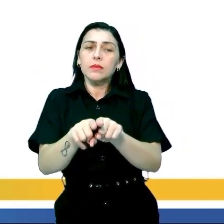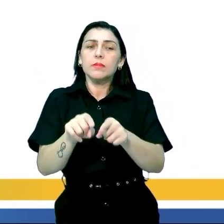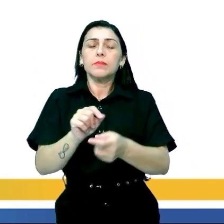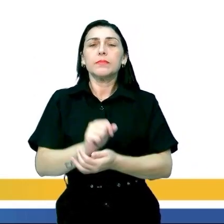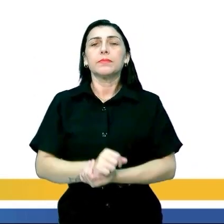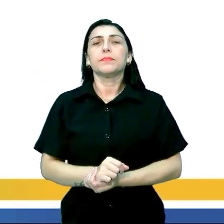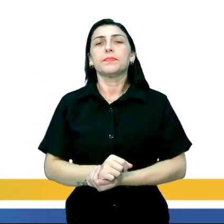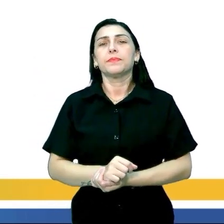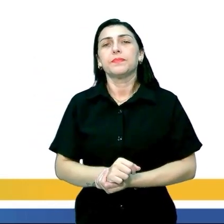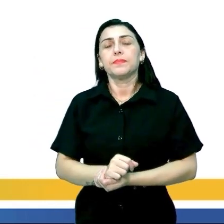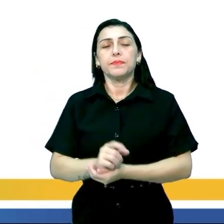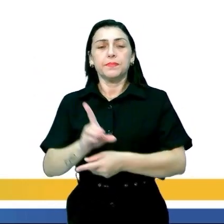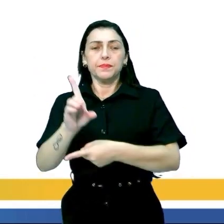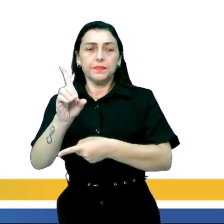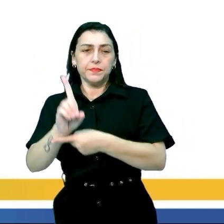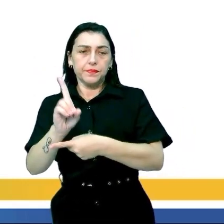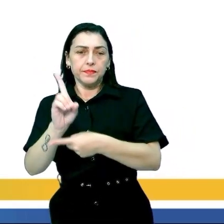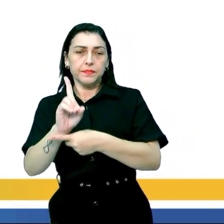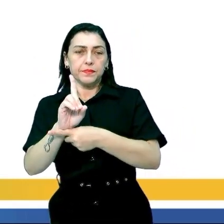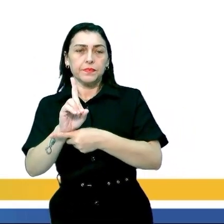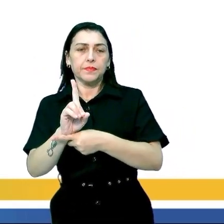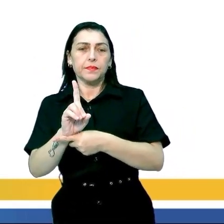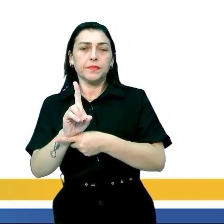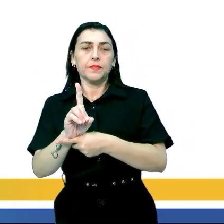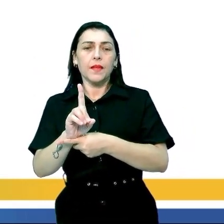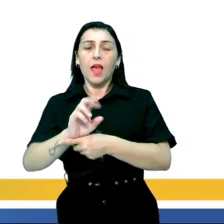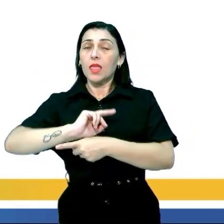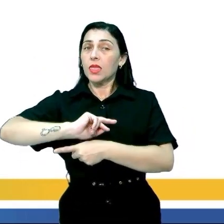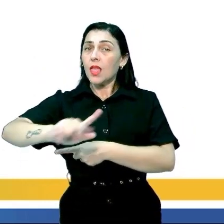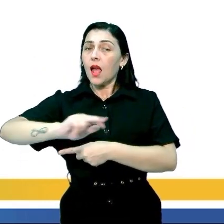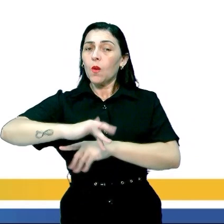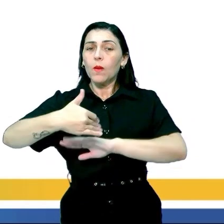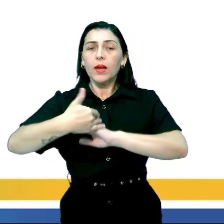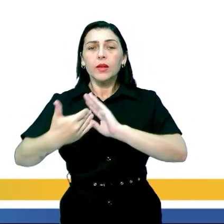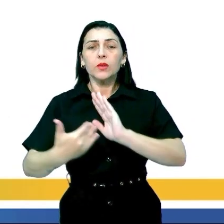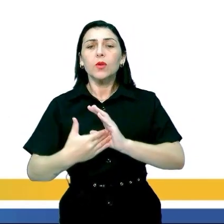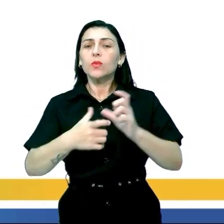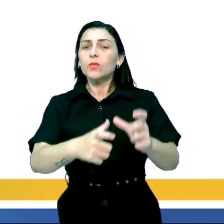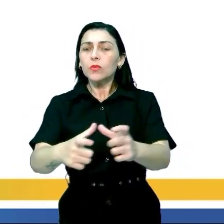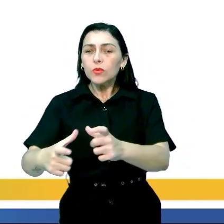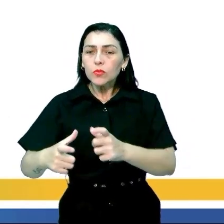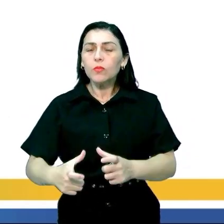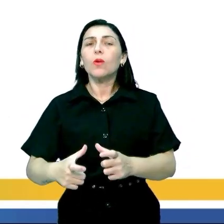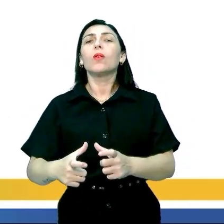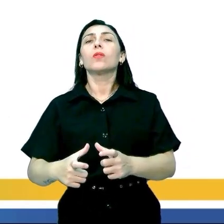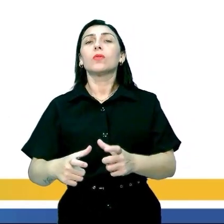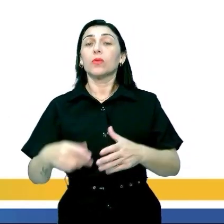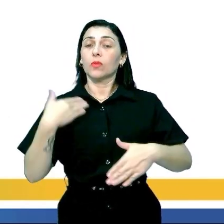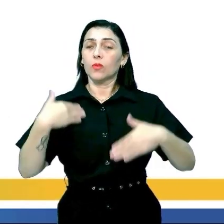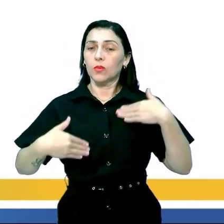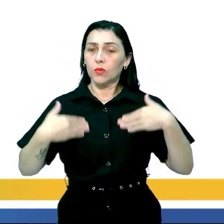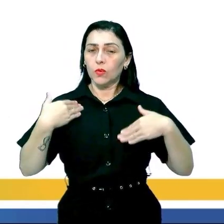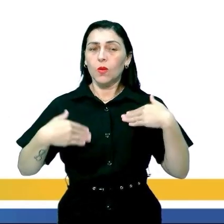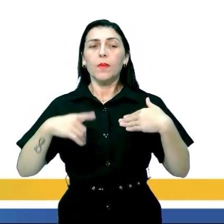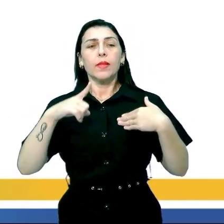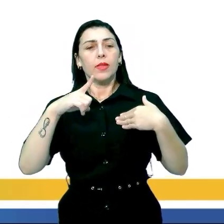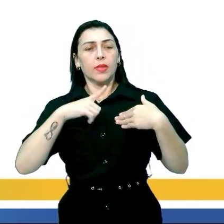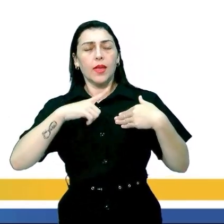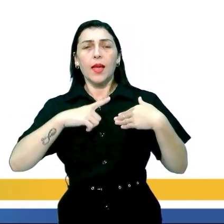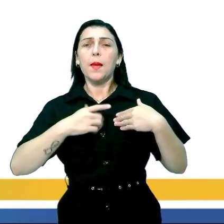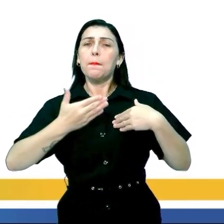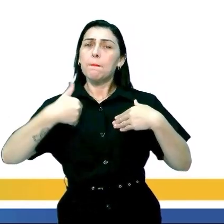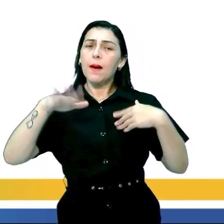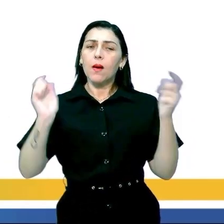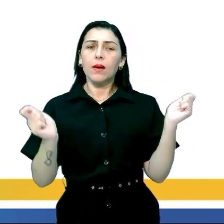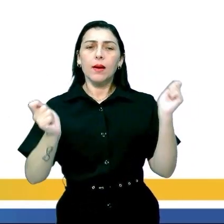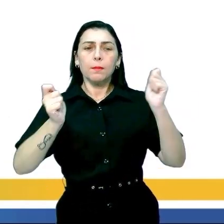as costas e o antebraço. Alternativa D. Não é a mesma em todos os pontos, existindo regiões